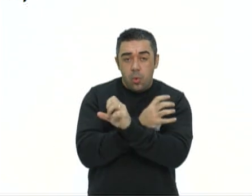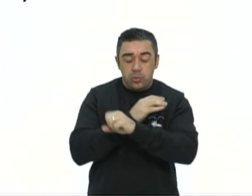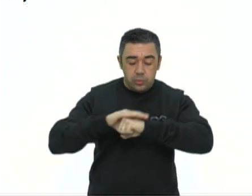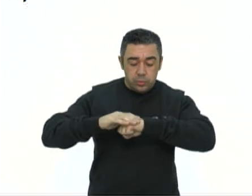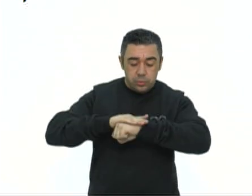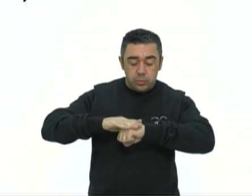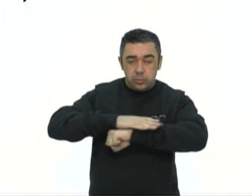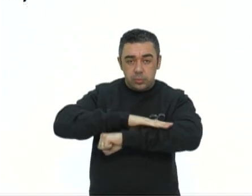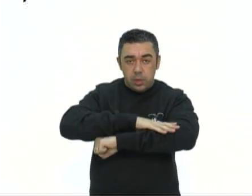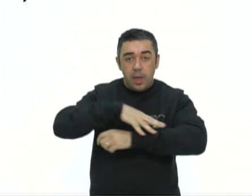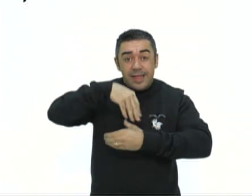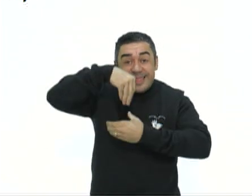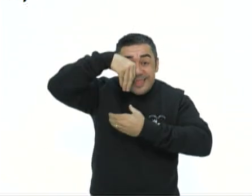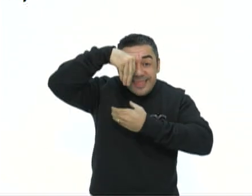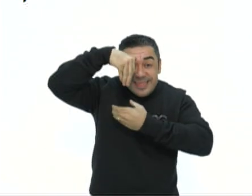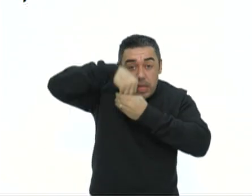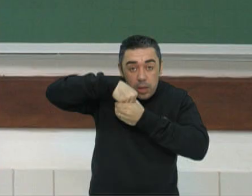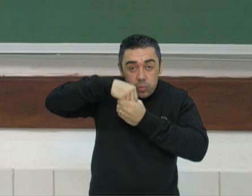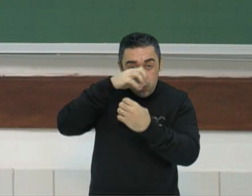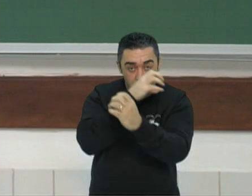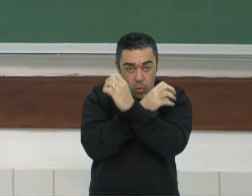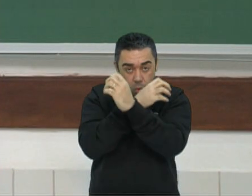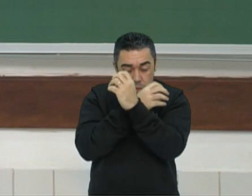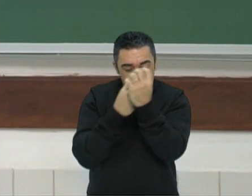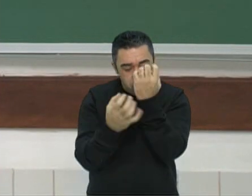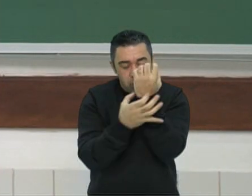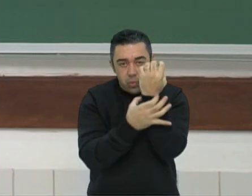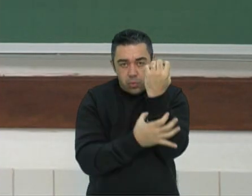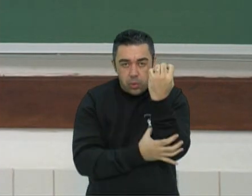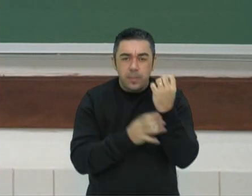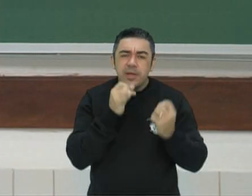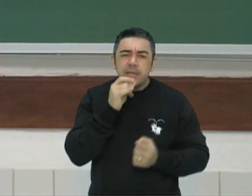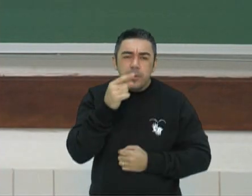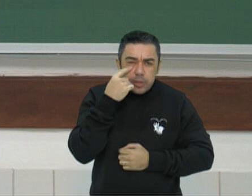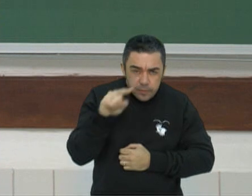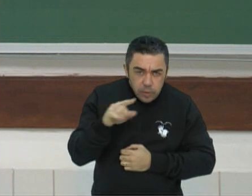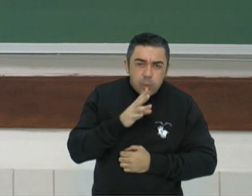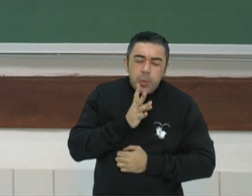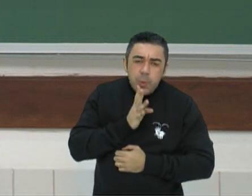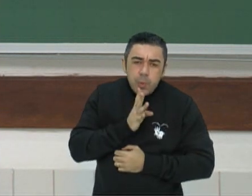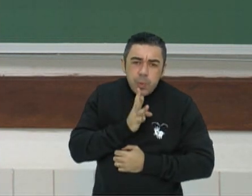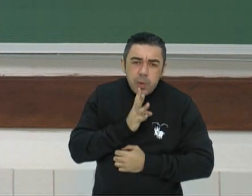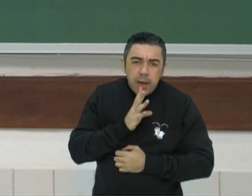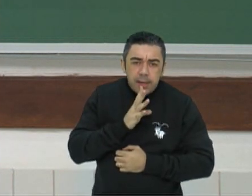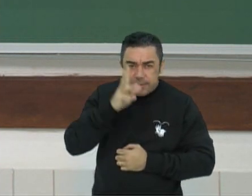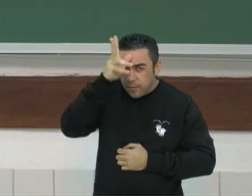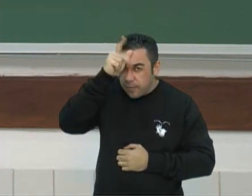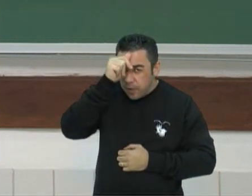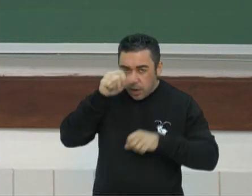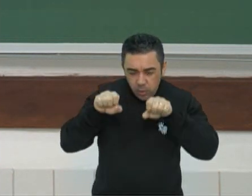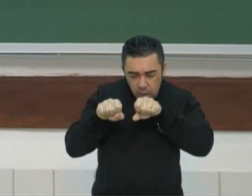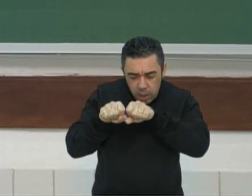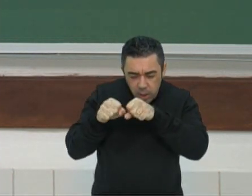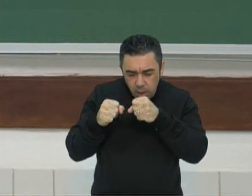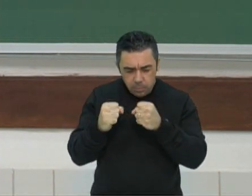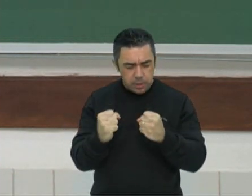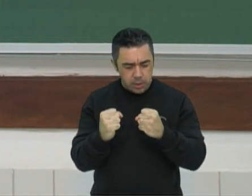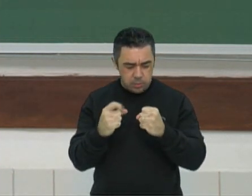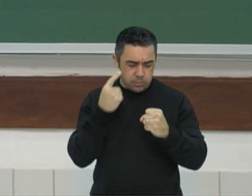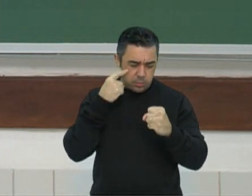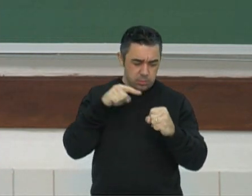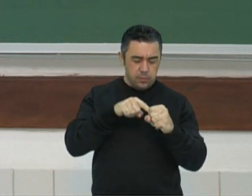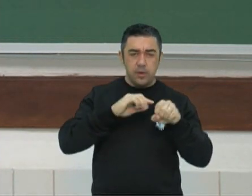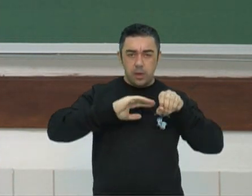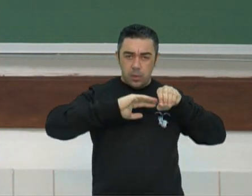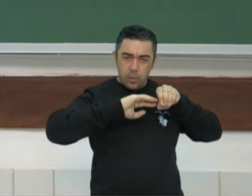adiposo, né? É dentro dos ossos, se você for olhar lá, por exemplo, o osso do frango, lá o fêmur, né? Ele vai ter assim